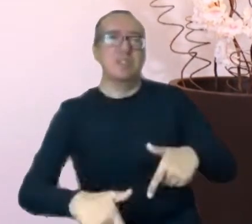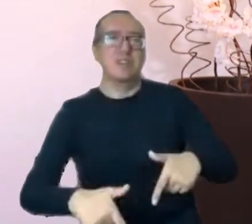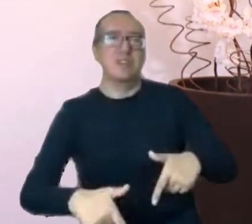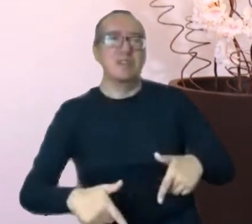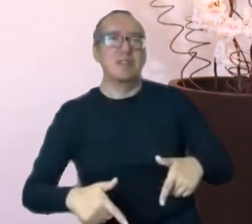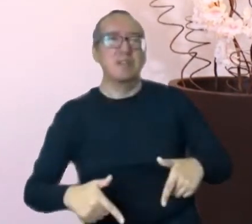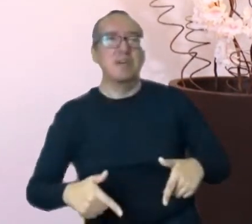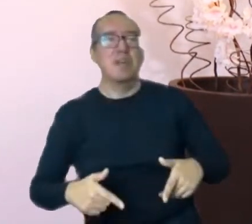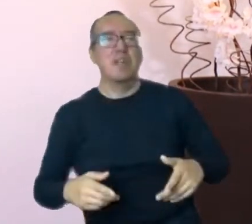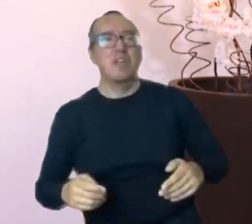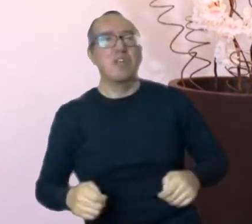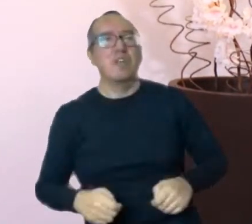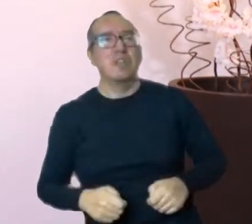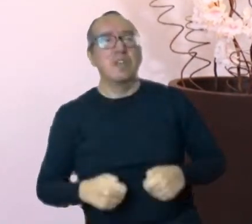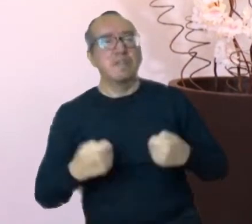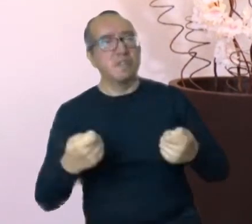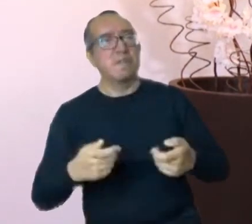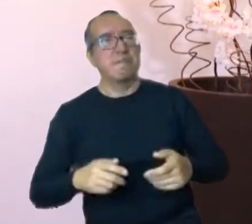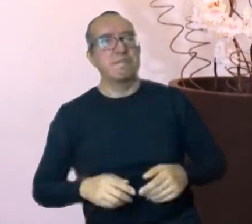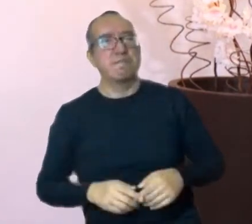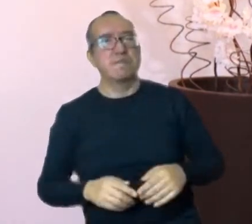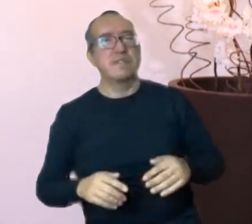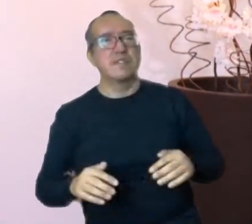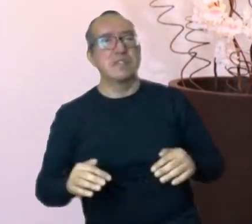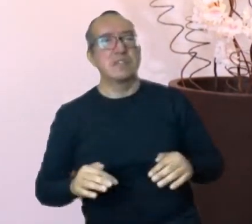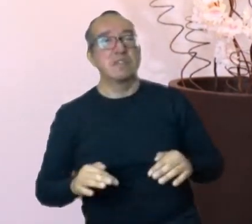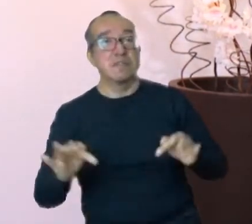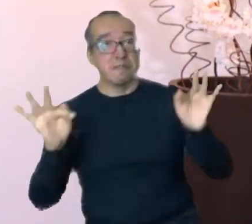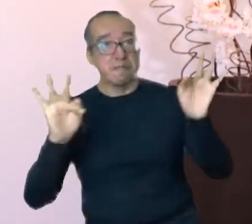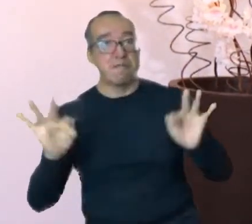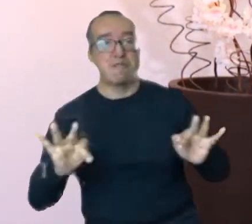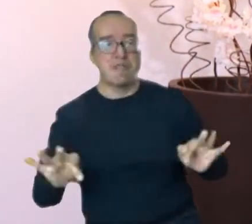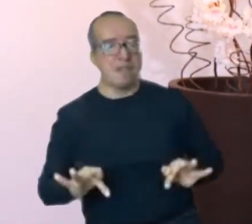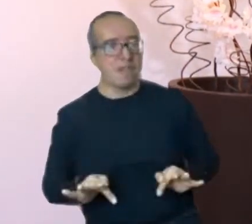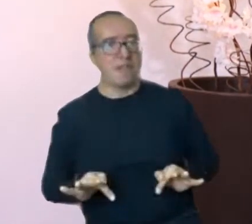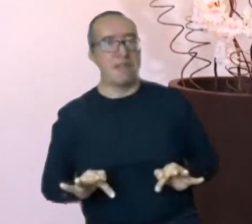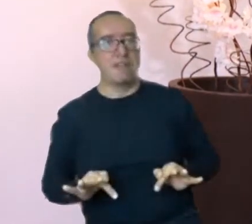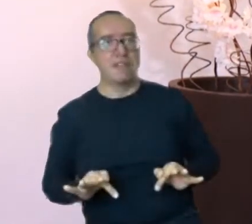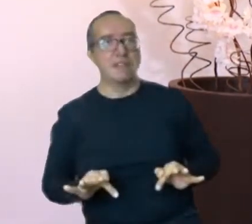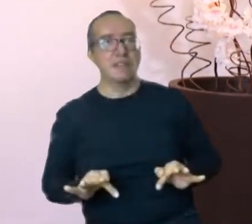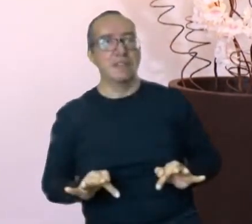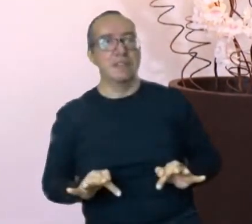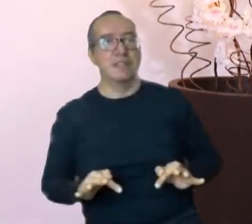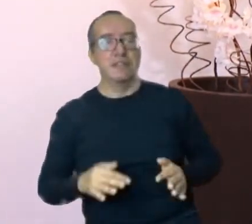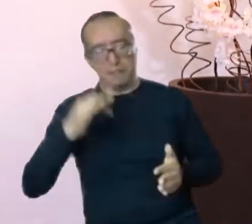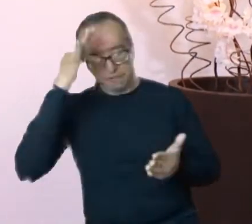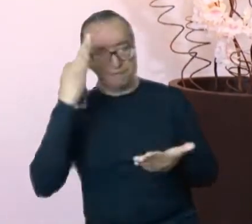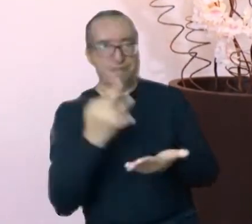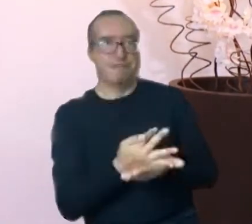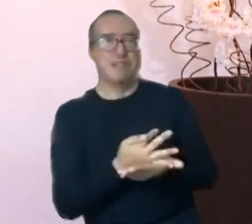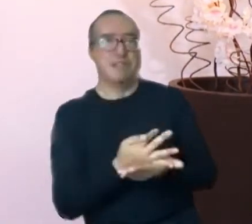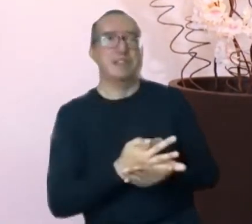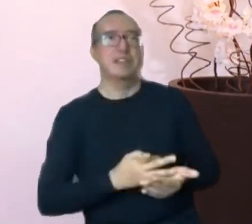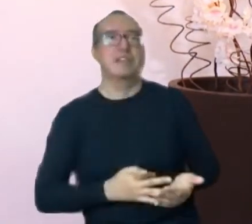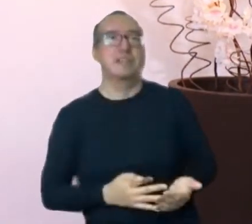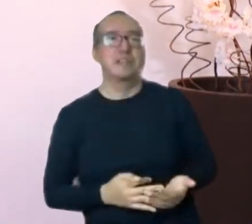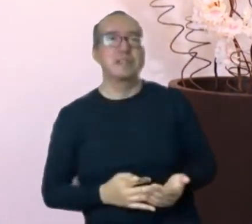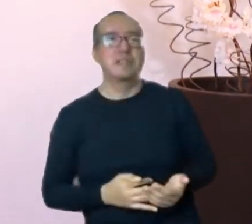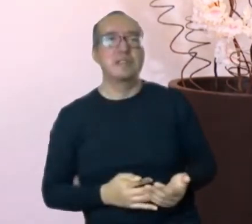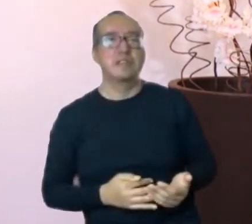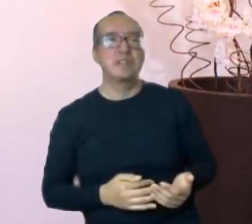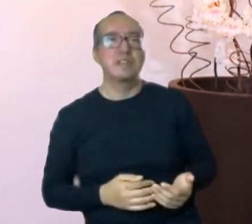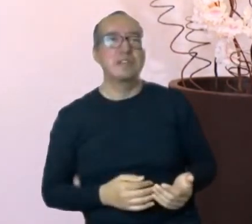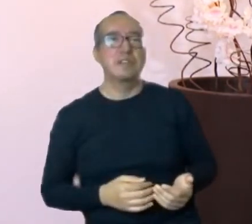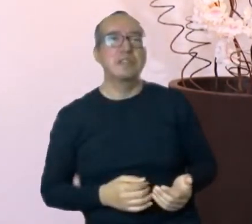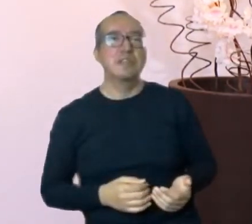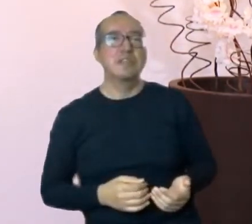de obras. Em 2004, a doutora Zilda recebeu uma outra missão. Ela precisava